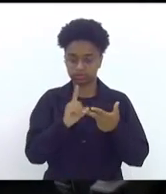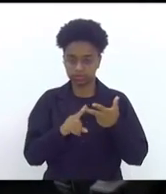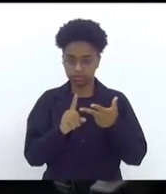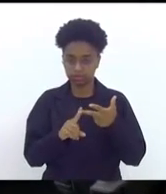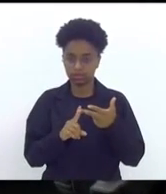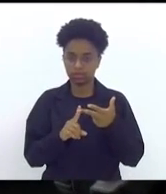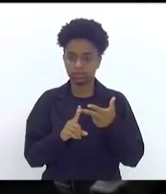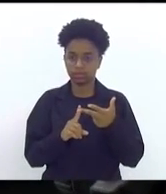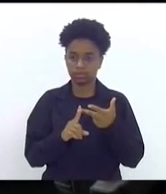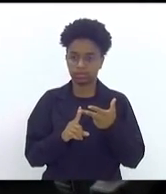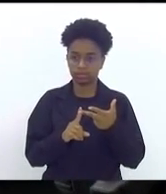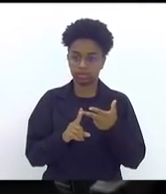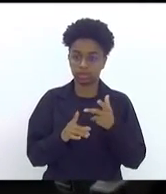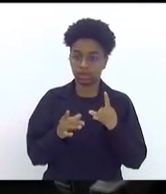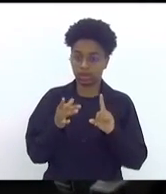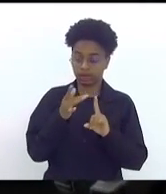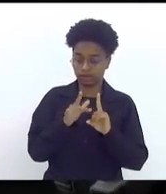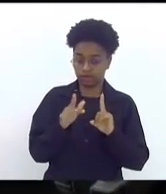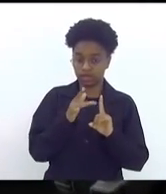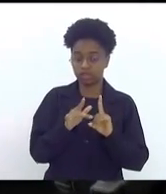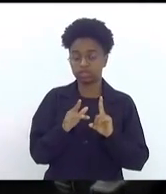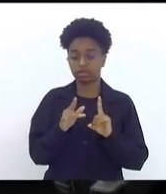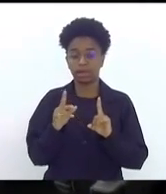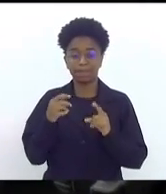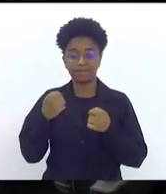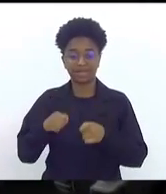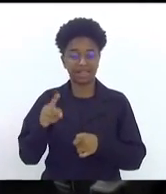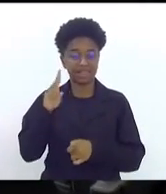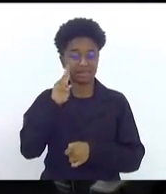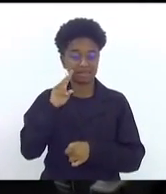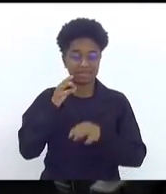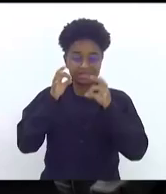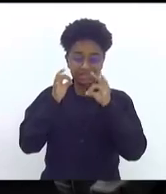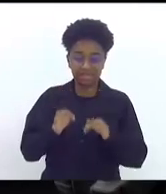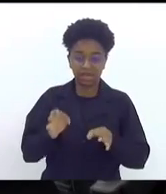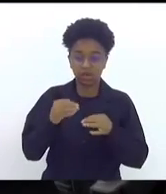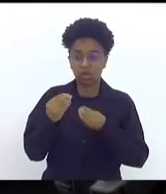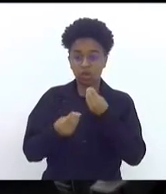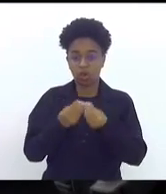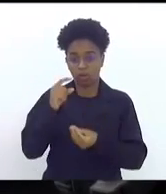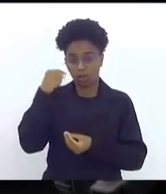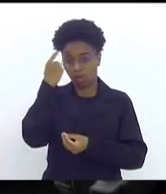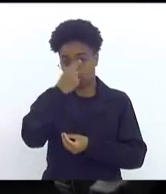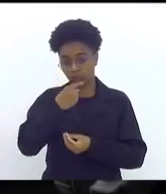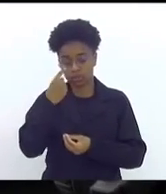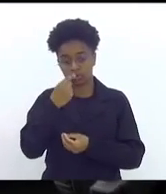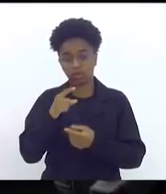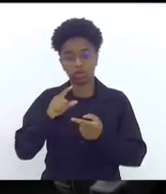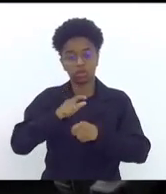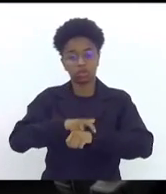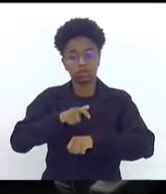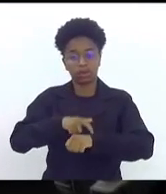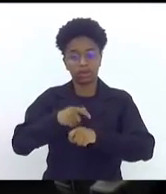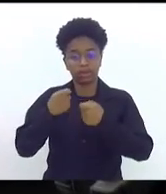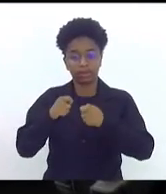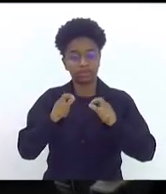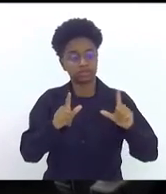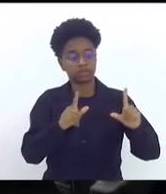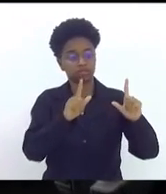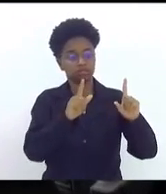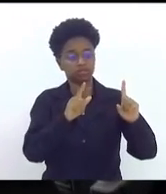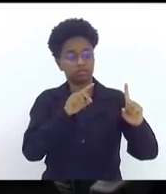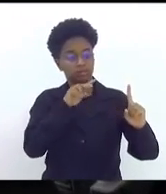essa vítima ou testemunha se recorde corretamente do rosto do autor do crime quando for chamada a realizar o reconhecimento. Em